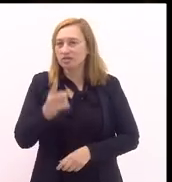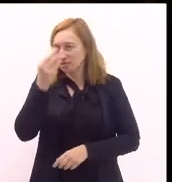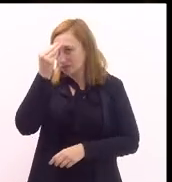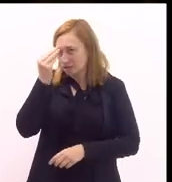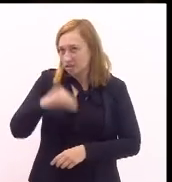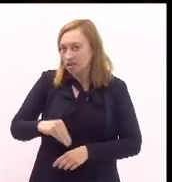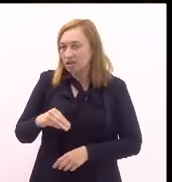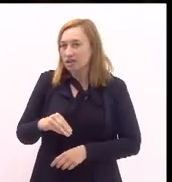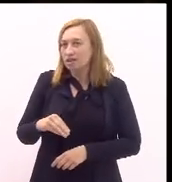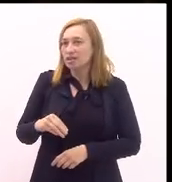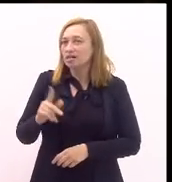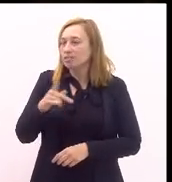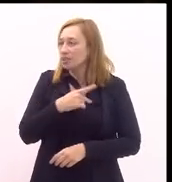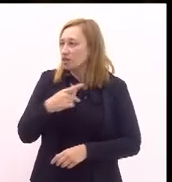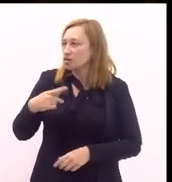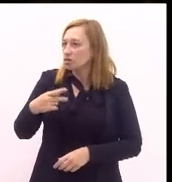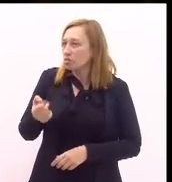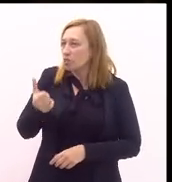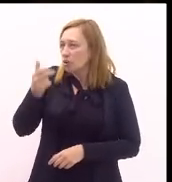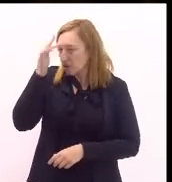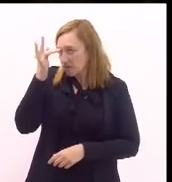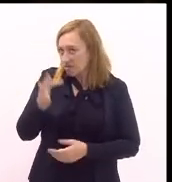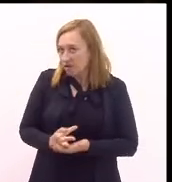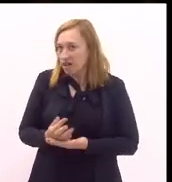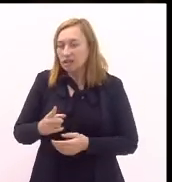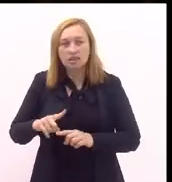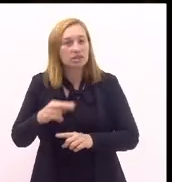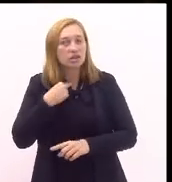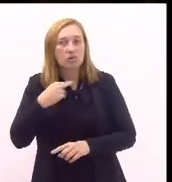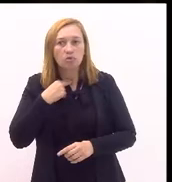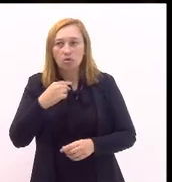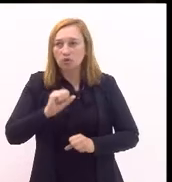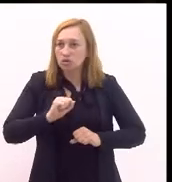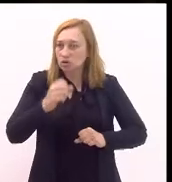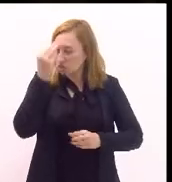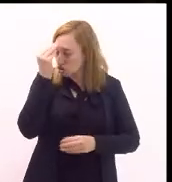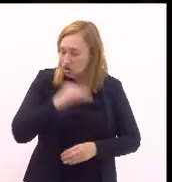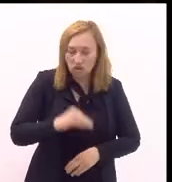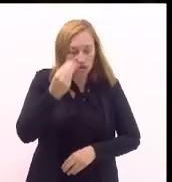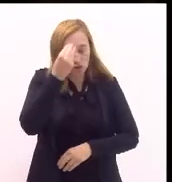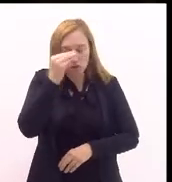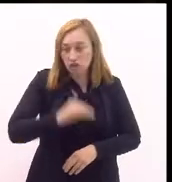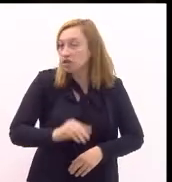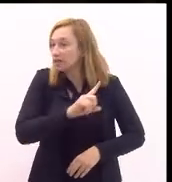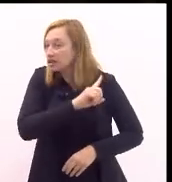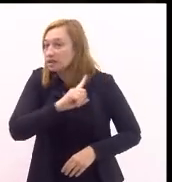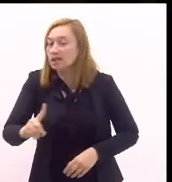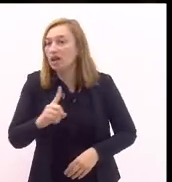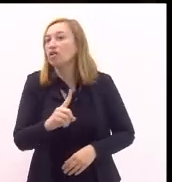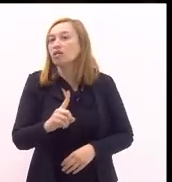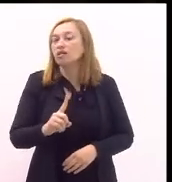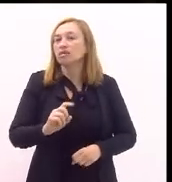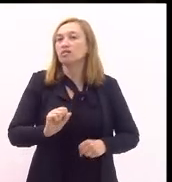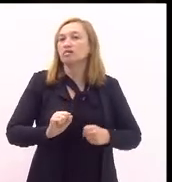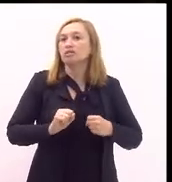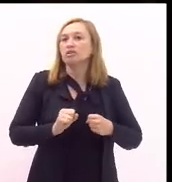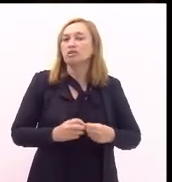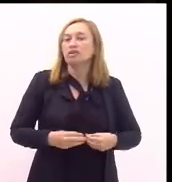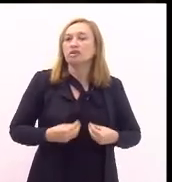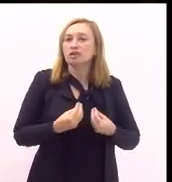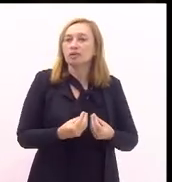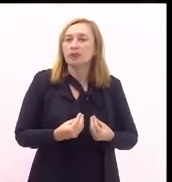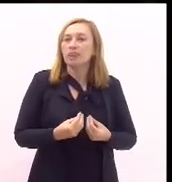pastor de valorizar de ter pouca fé eu não posso desistir eu não vou desistir e eu não vou me entregar